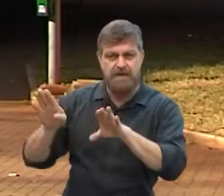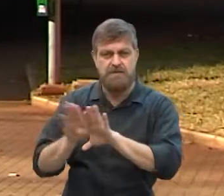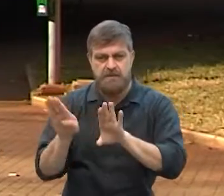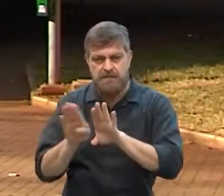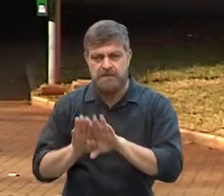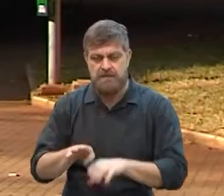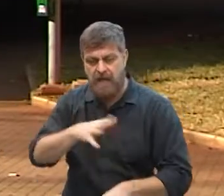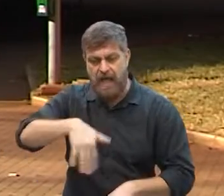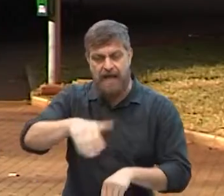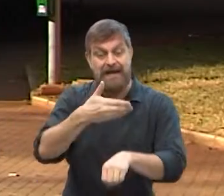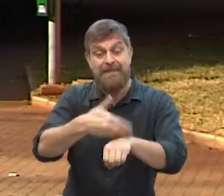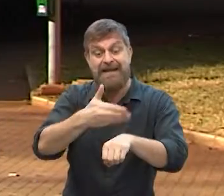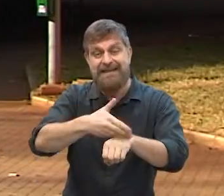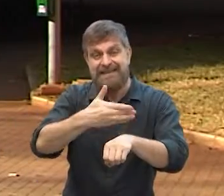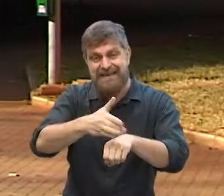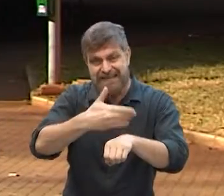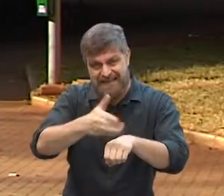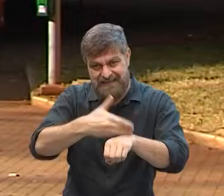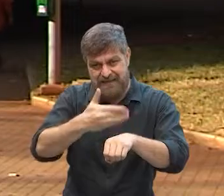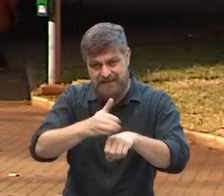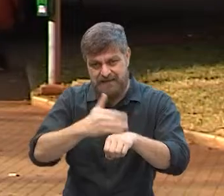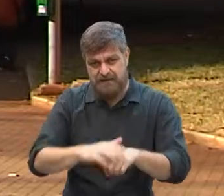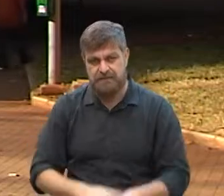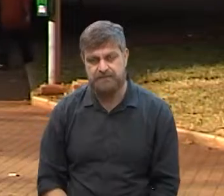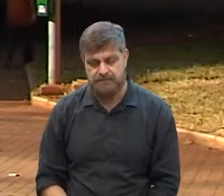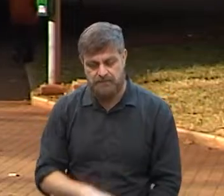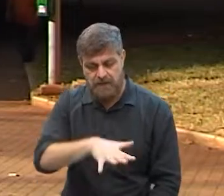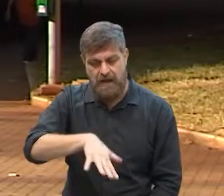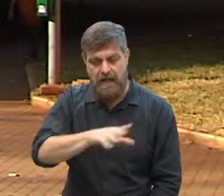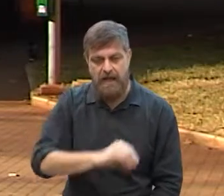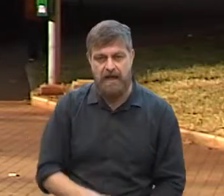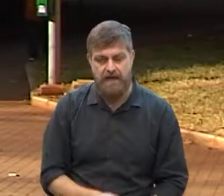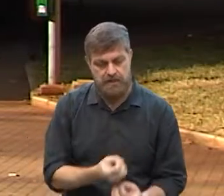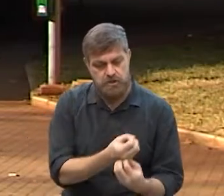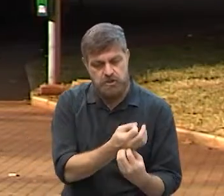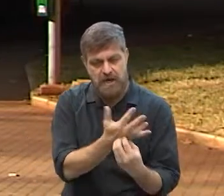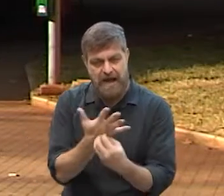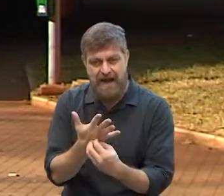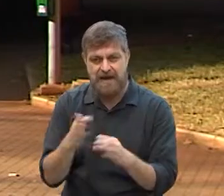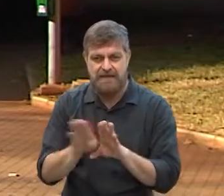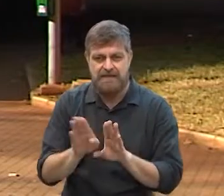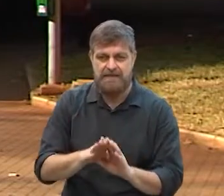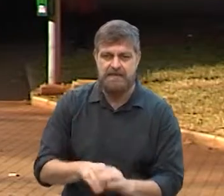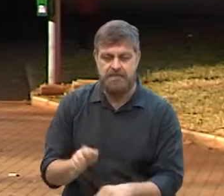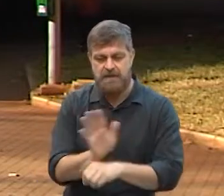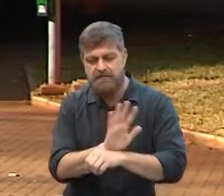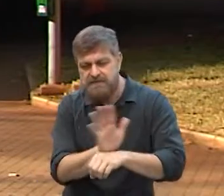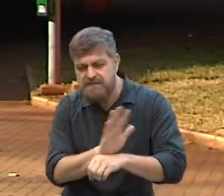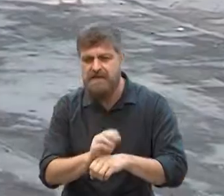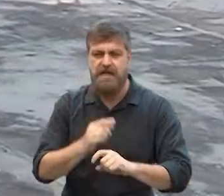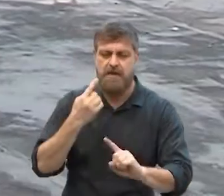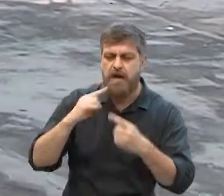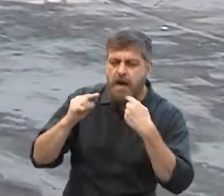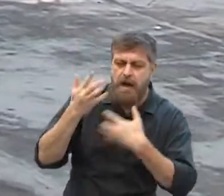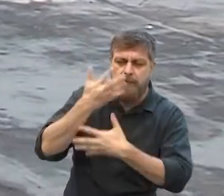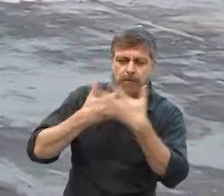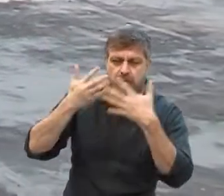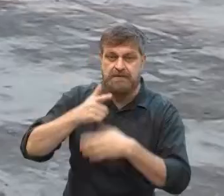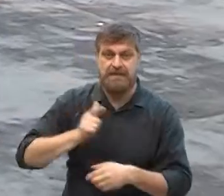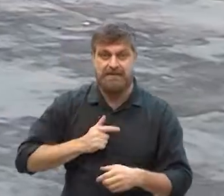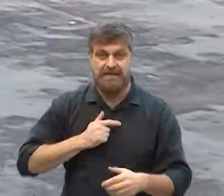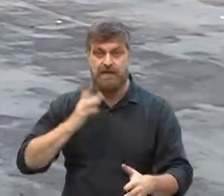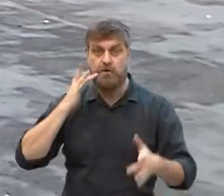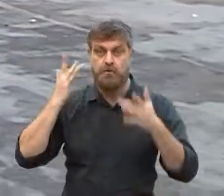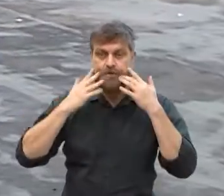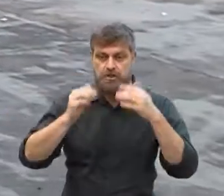para ensaio de diversos tipos de manifestações artísticas, tanto para artes cênicas como para música. Tem um teatro de